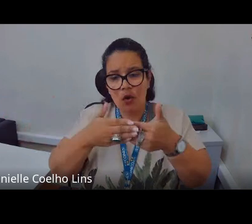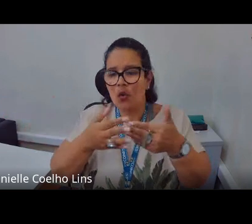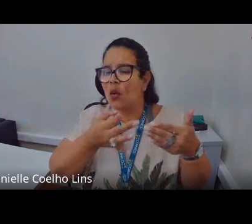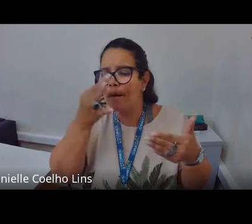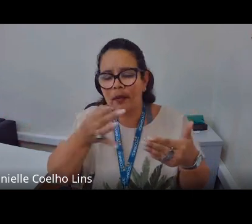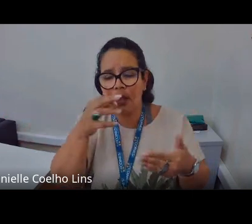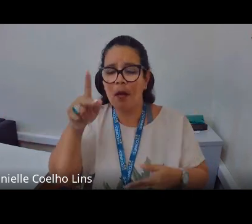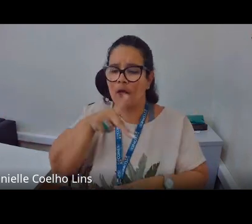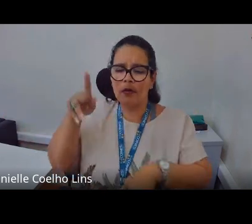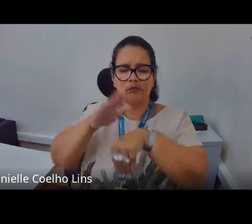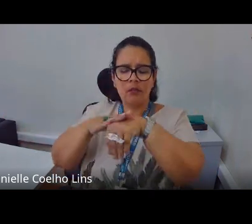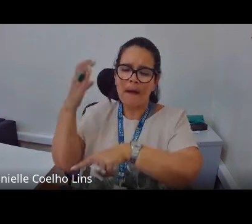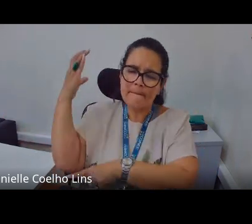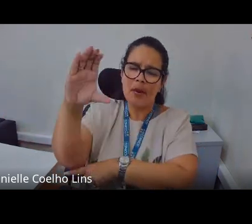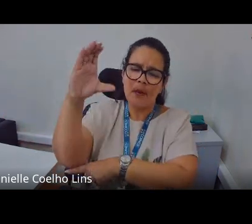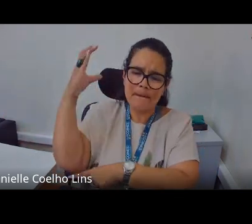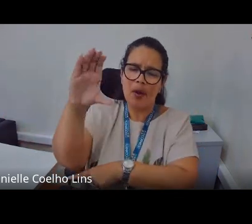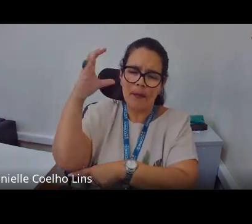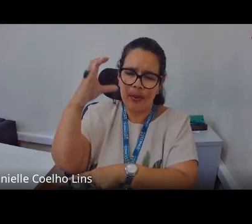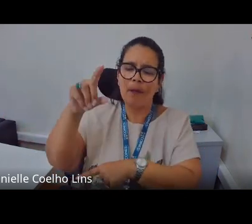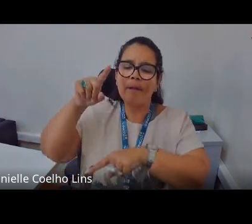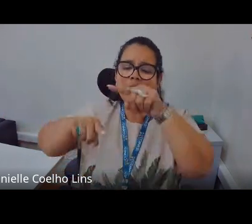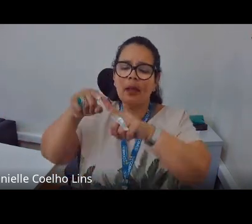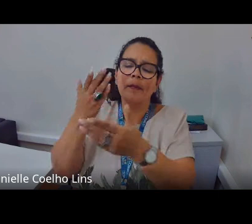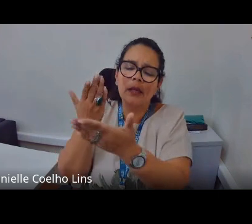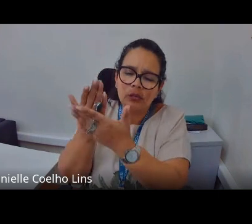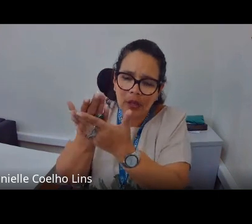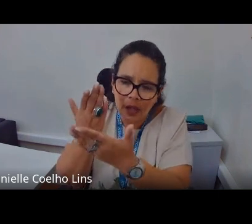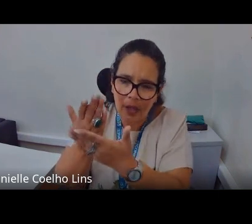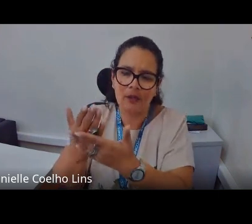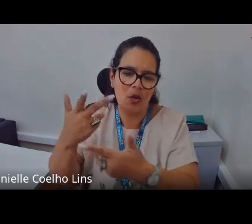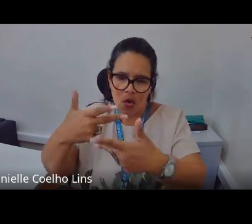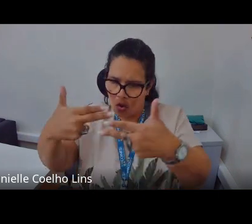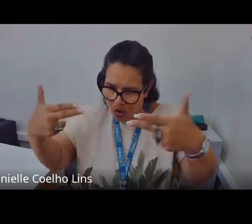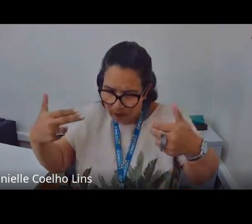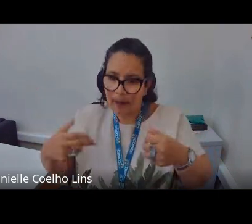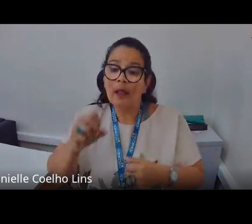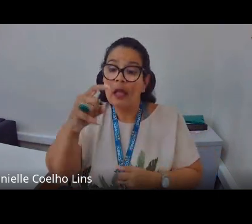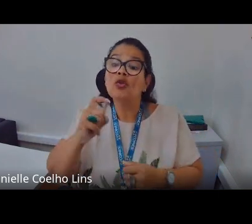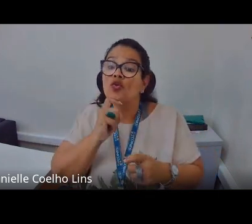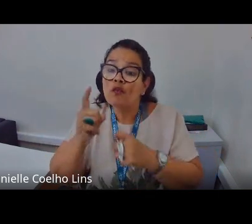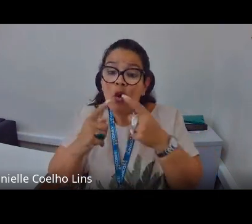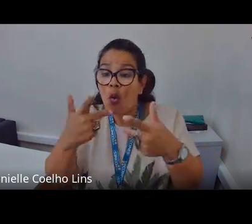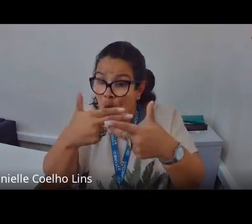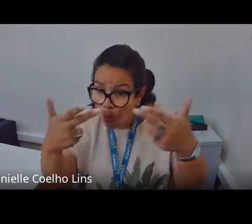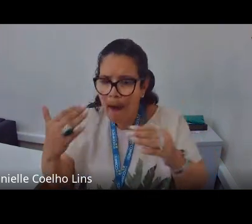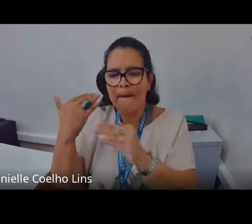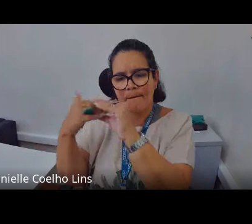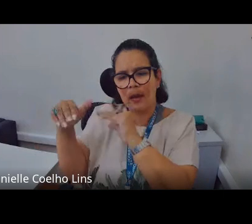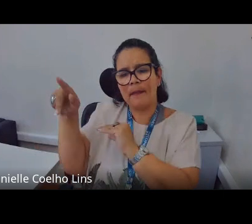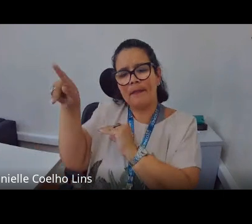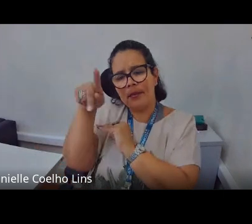Então, o chat, opinião, você bota diretamente com o professor, fala diretamente com o